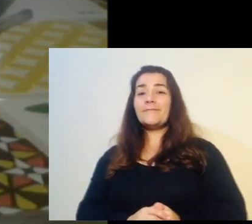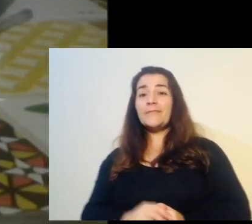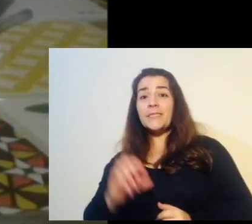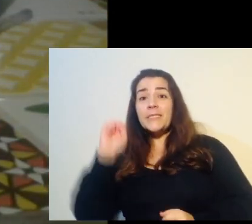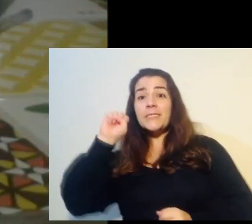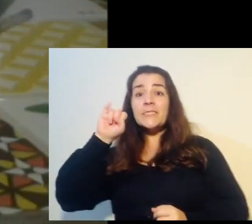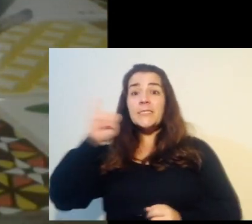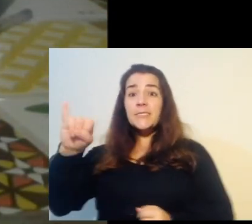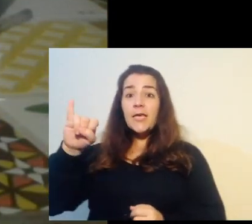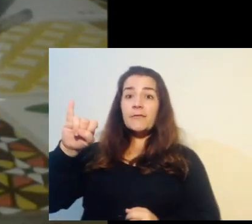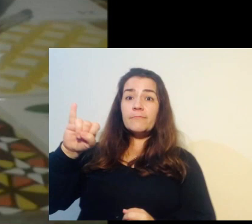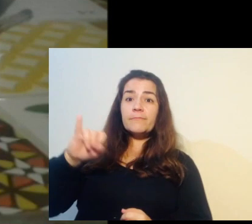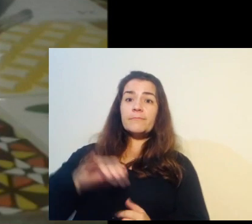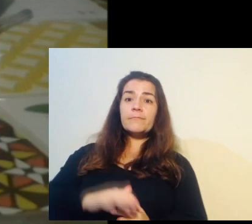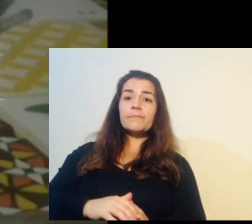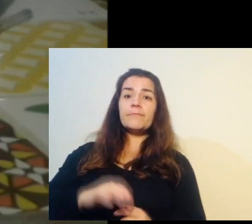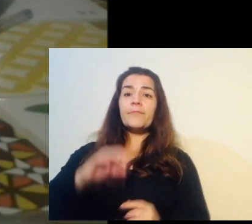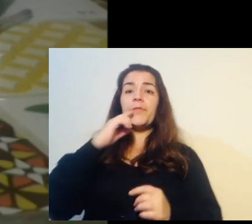É um Si.